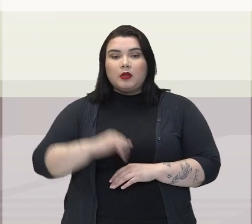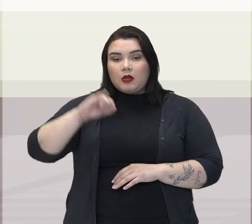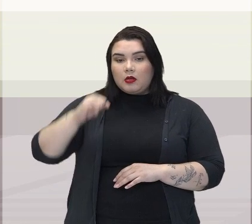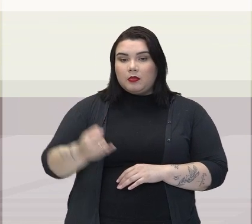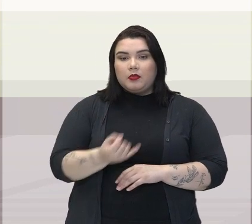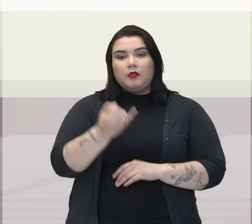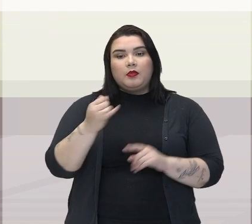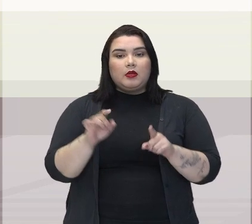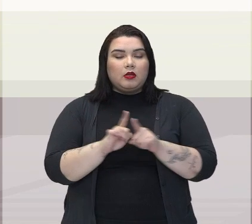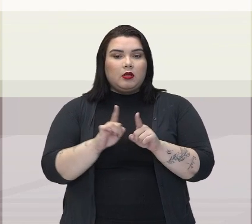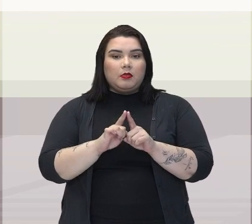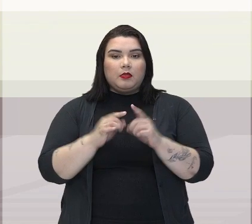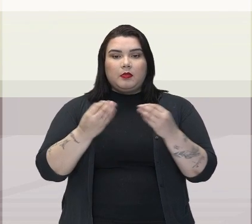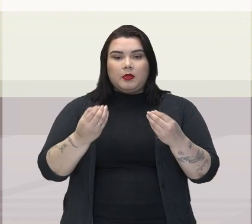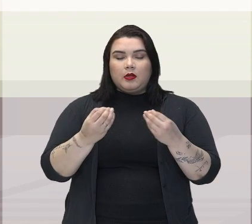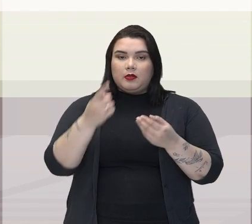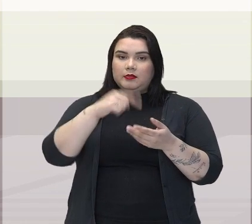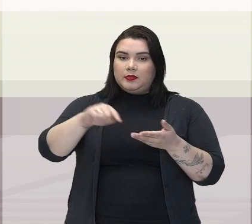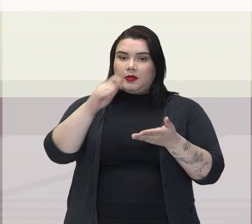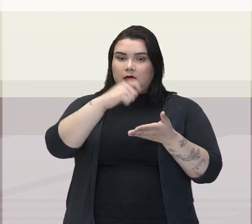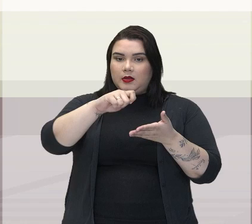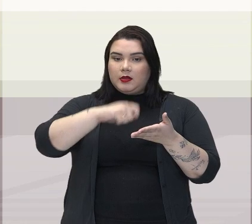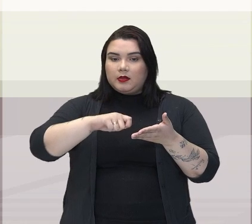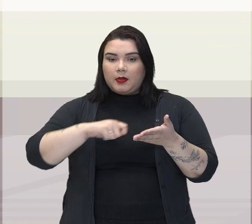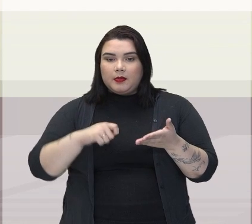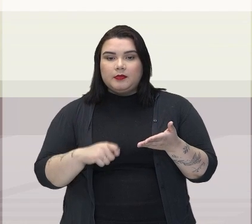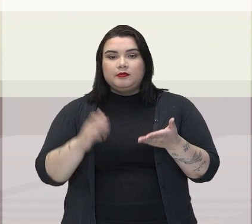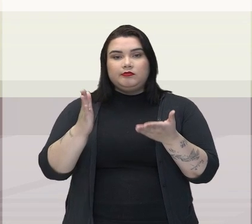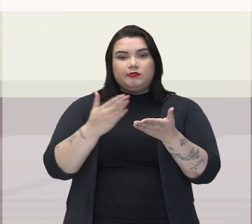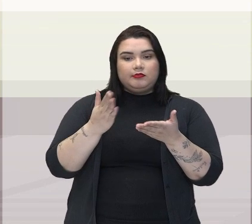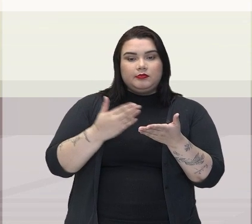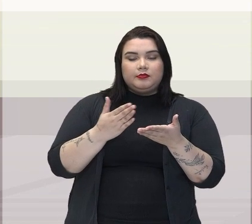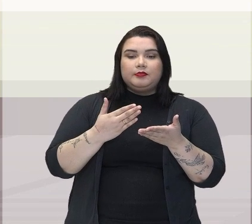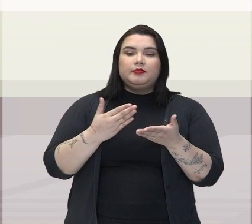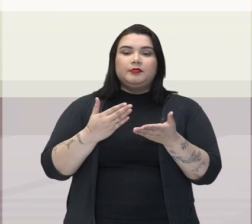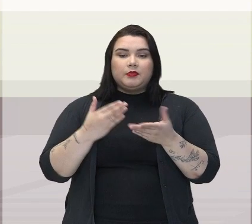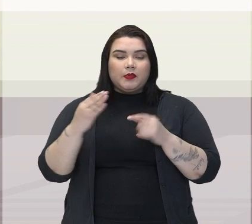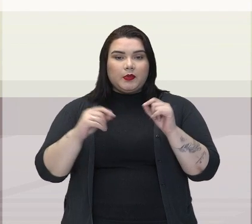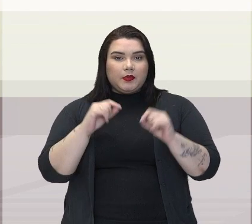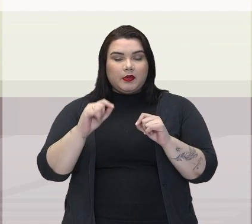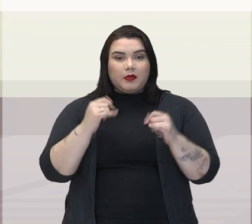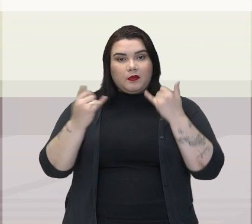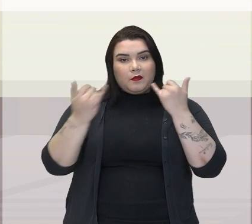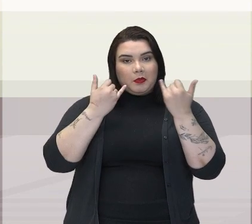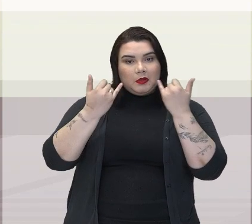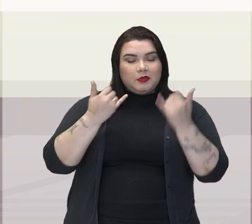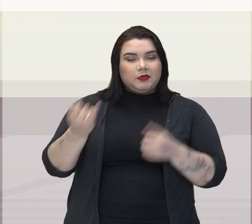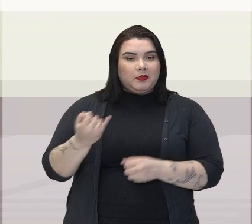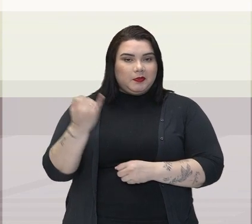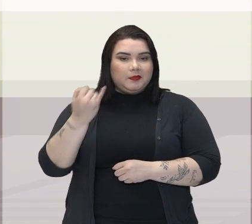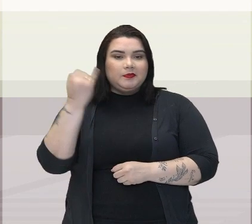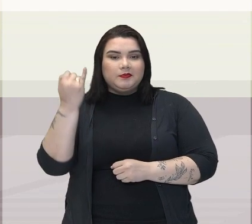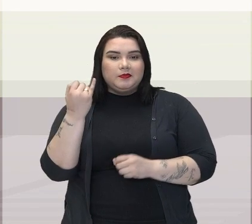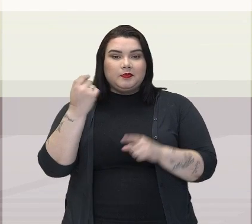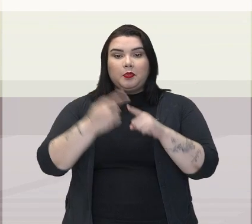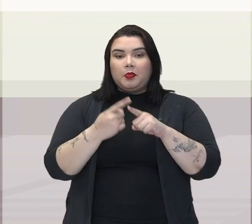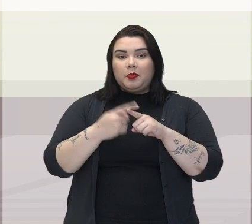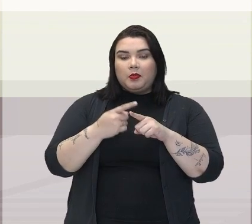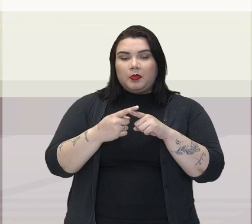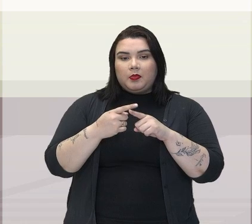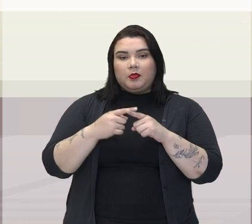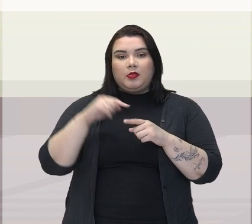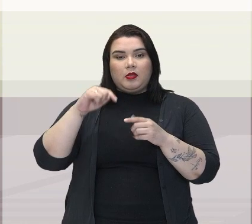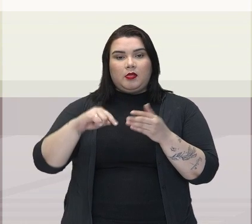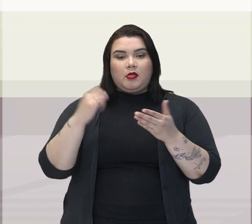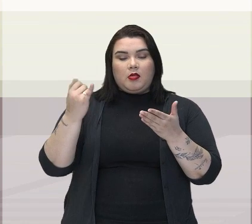aproveita aí também para anotar no seu caderno essas informações, porque essas informações elas